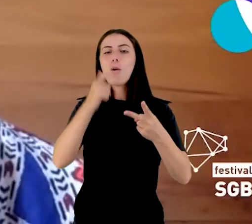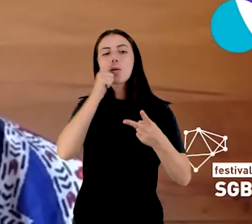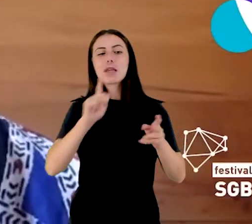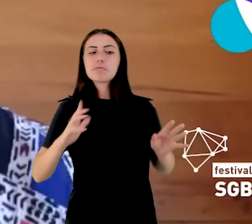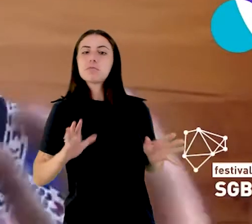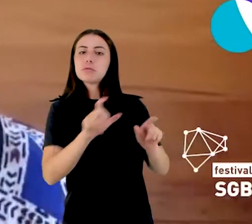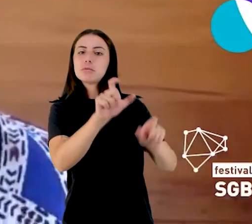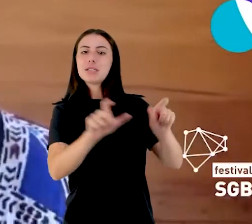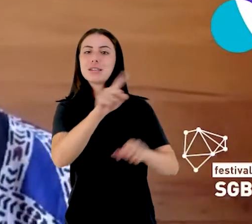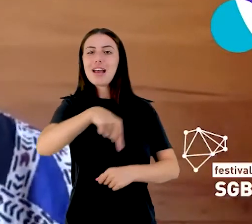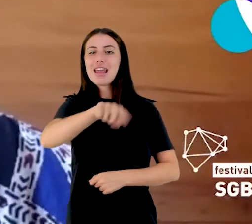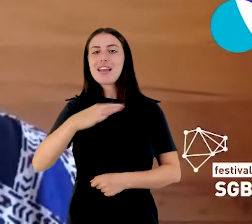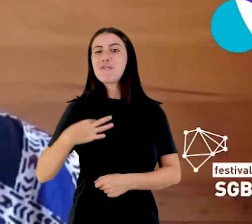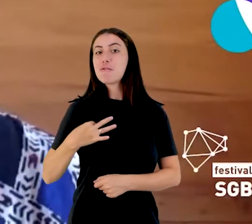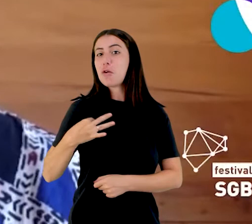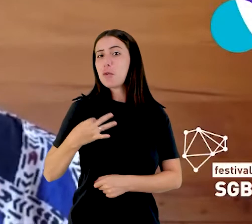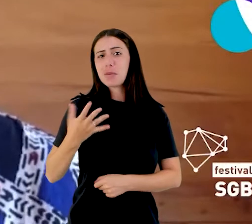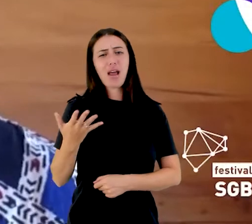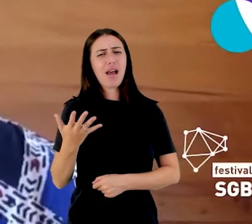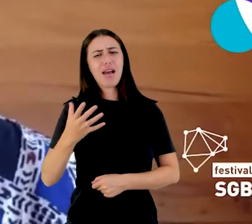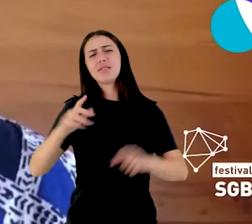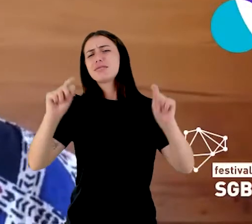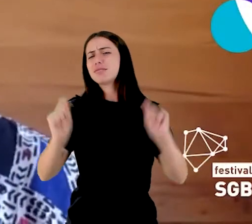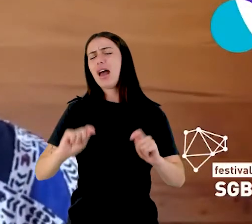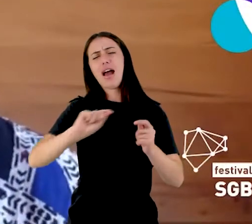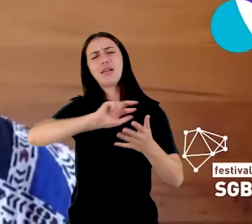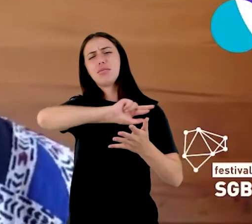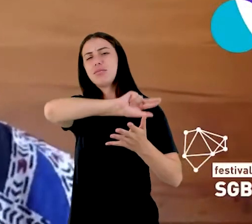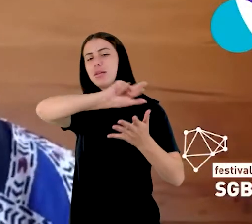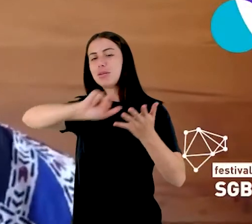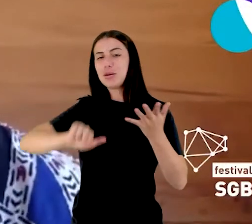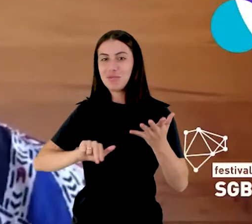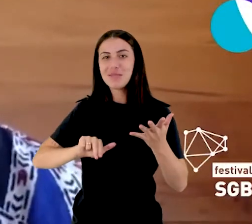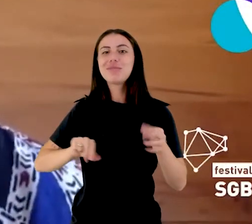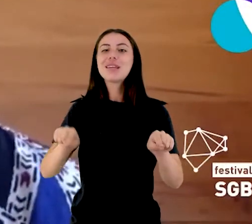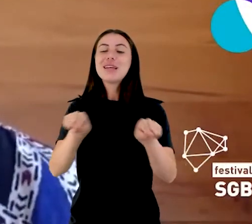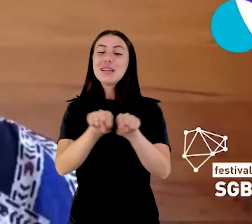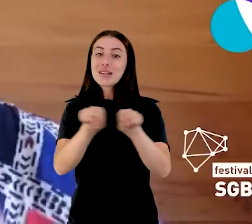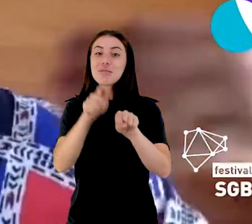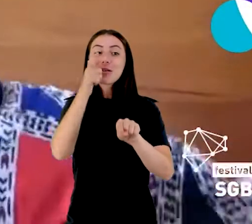por exemplo, ou a ser voluntário de uma causa. Então, a gente consegue influenciar no comportamento através de uma campanha de